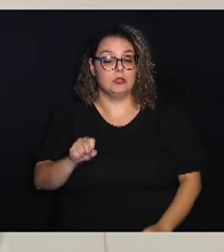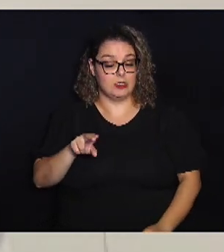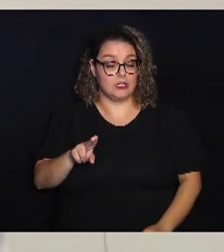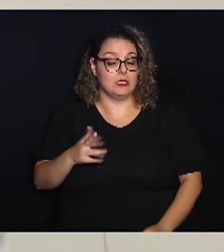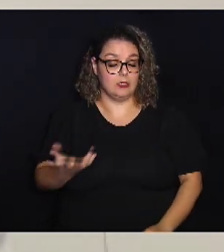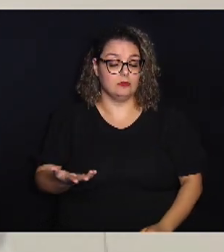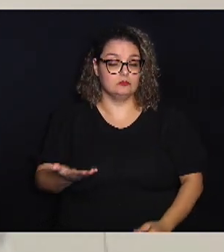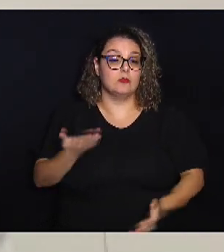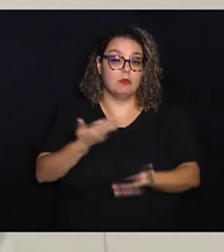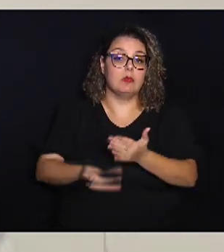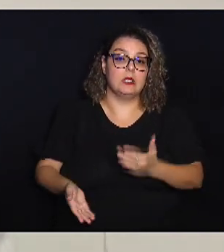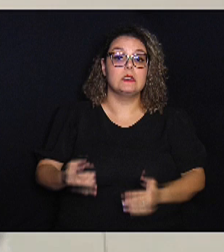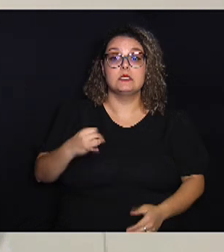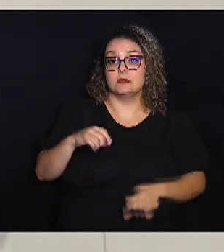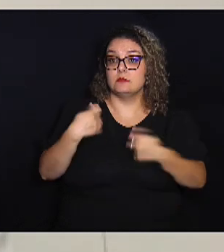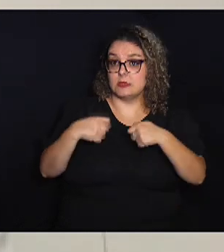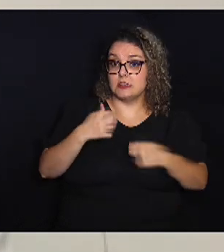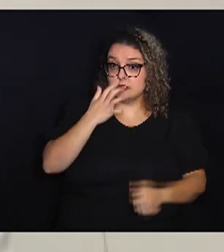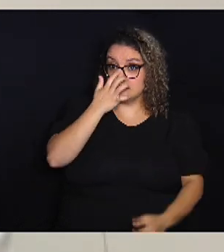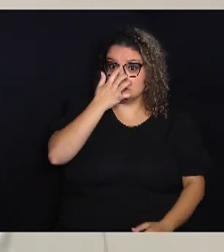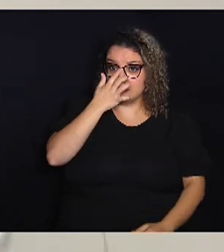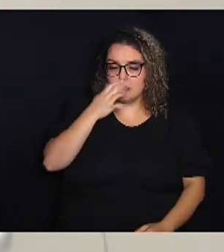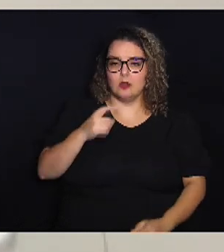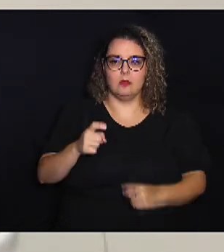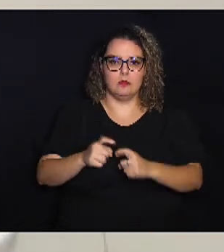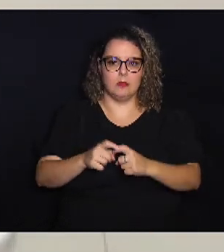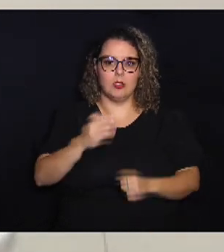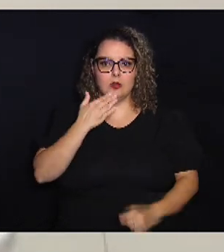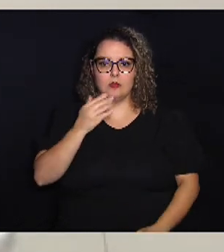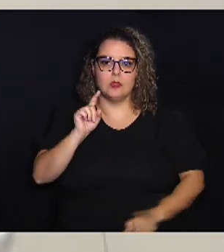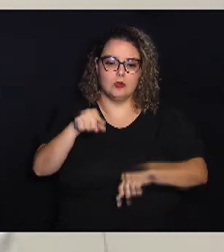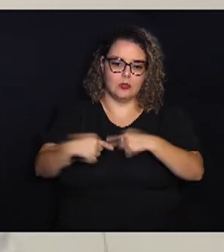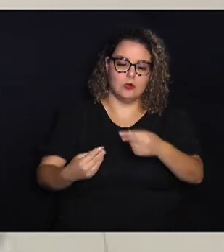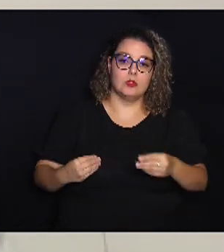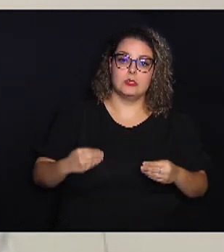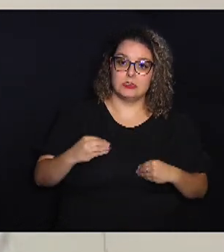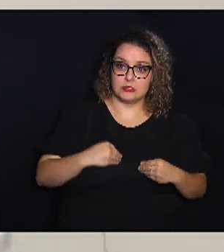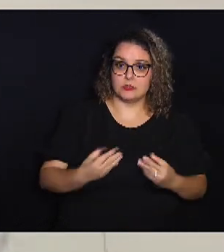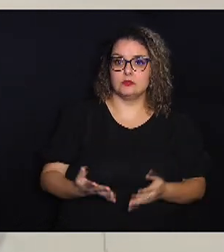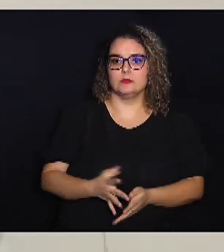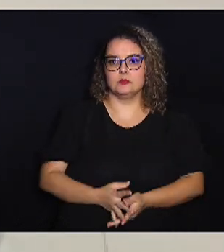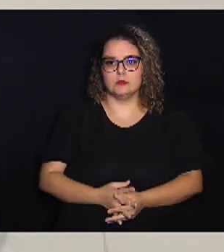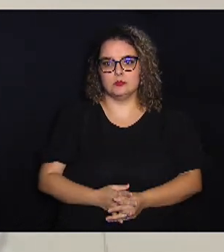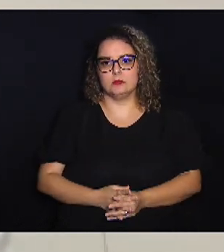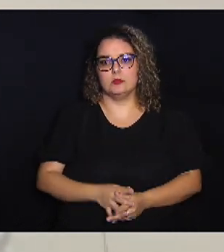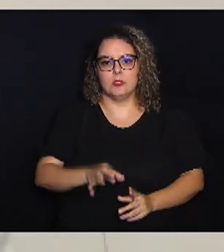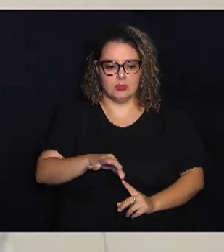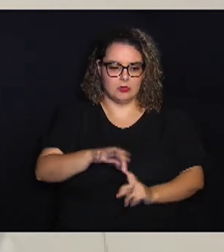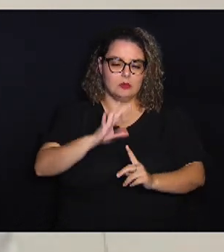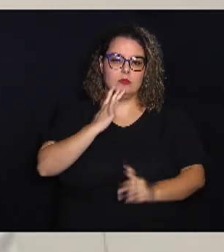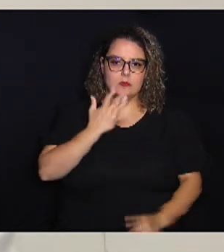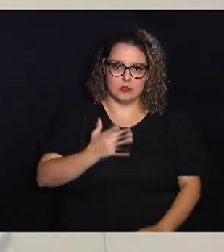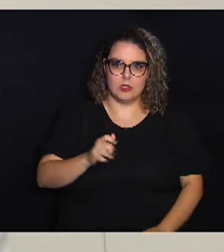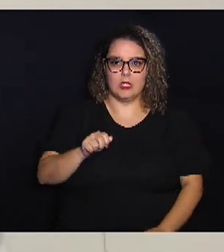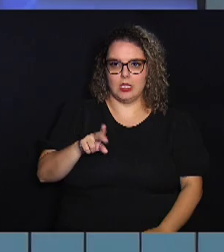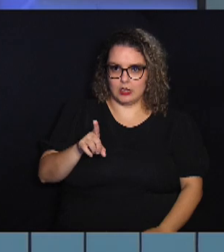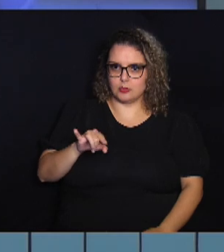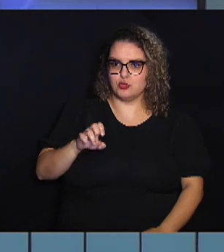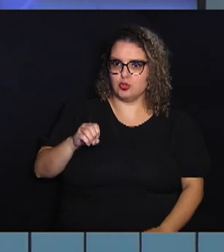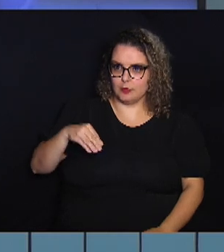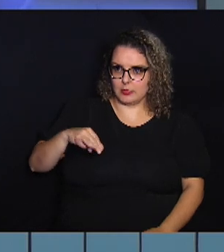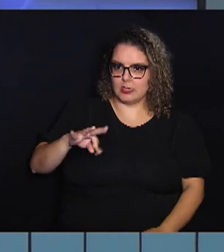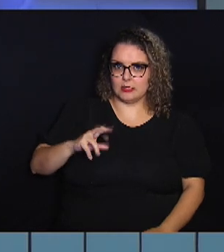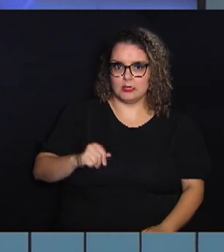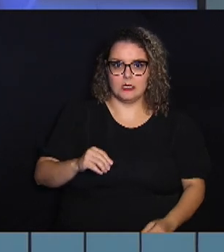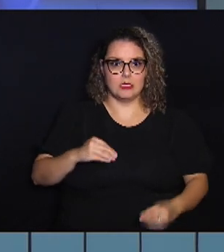Se for necessário, o médico vai pedir alguns outros exames, mas primordialmente a audiometria. E é um exame